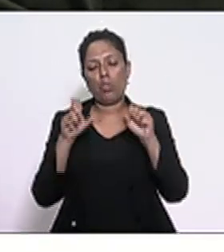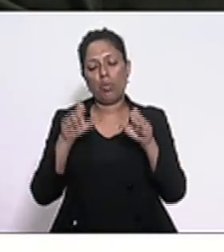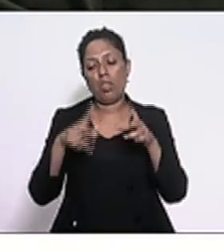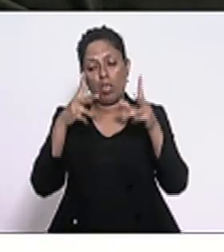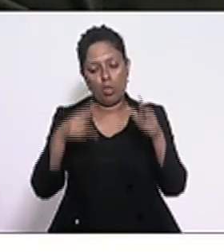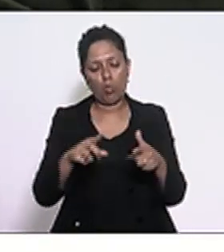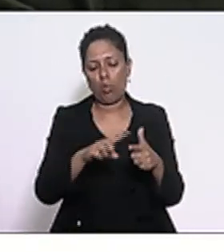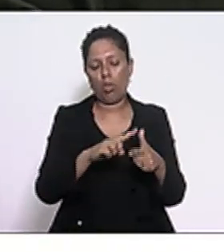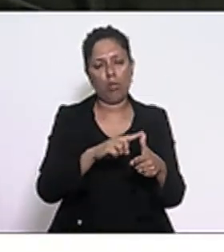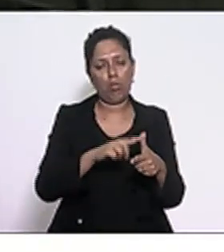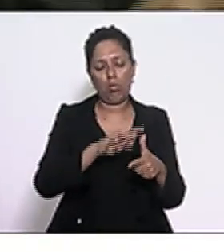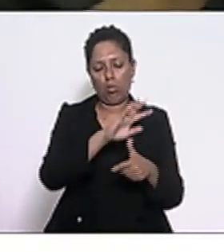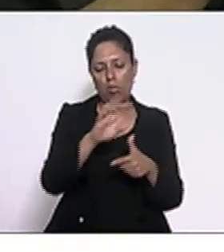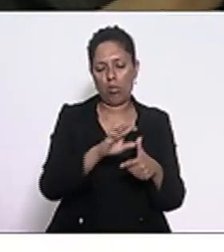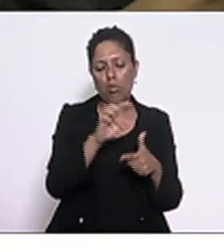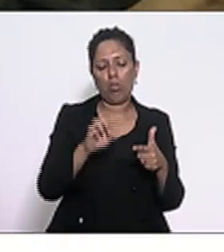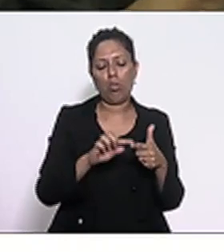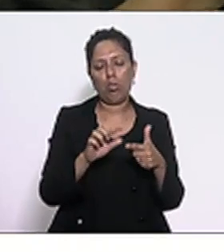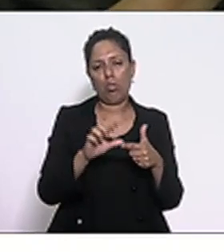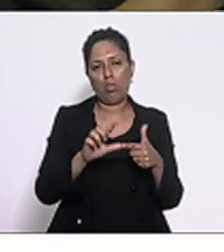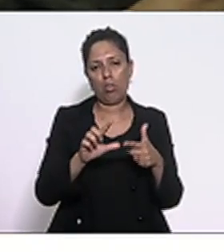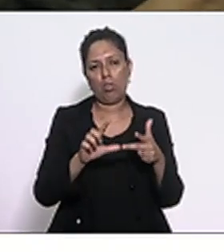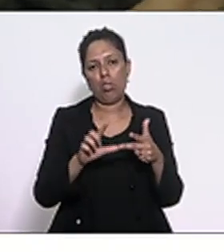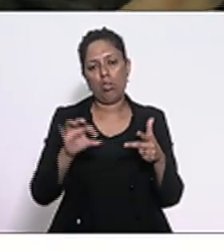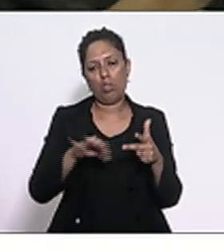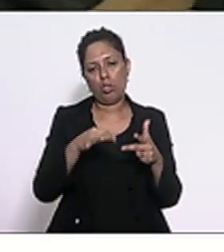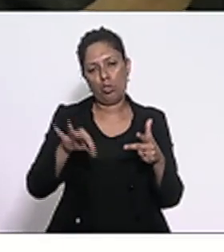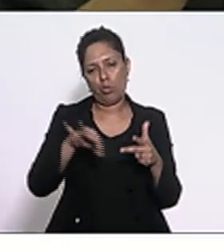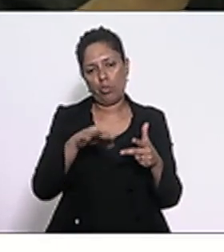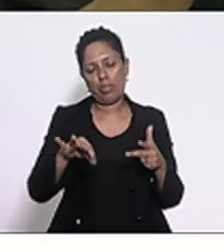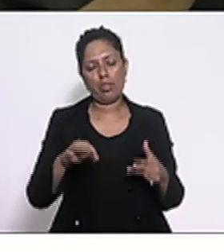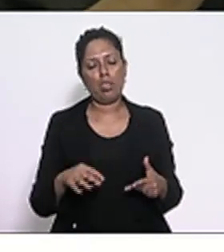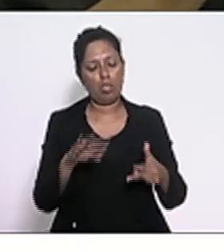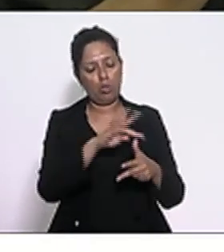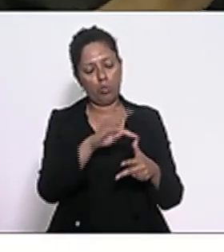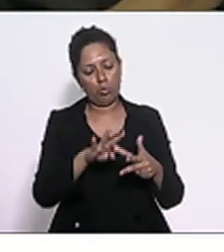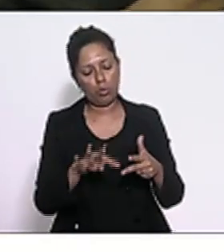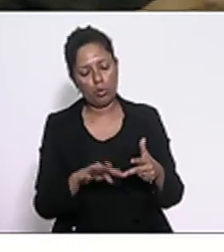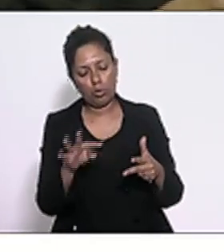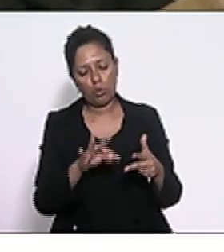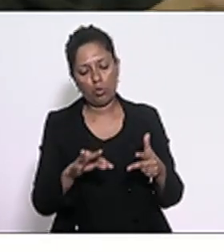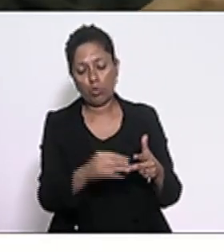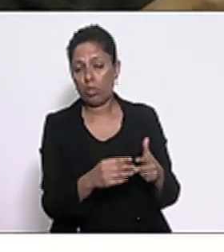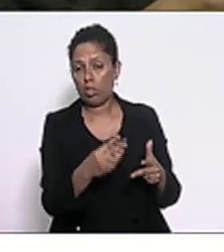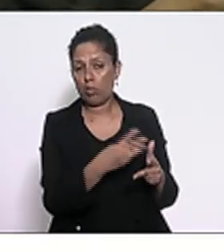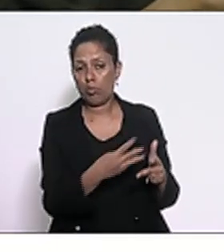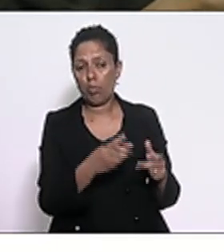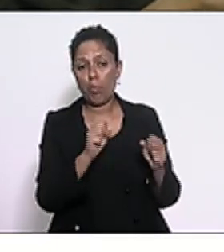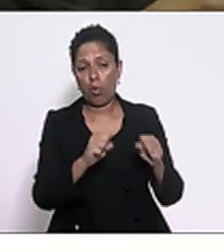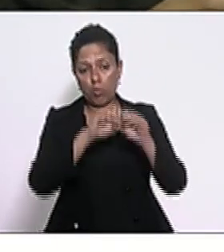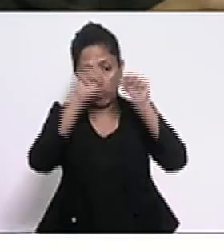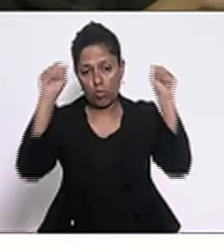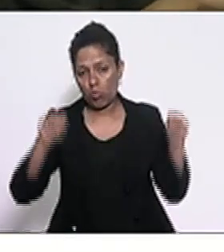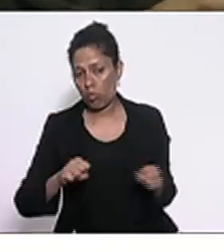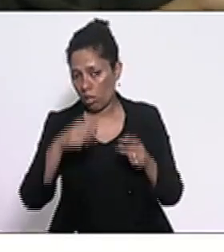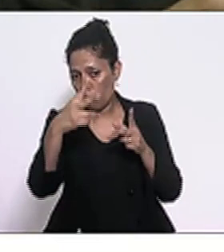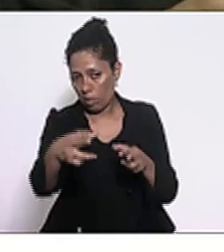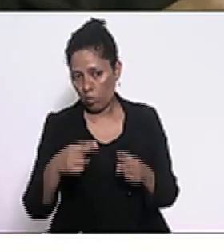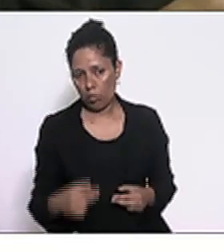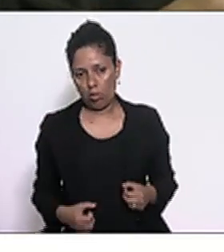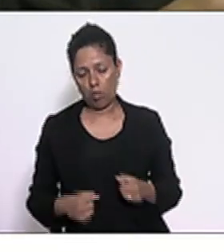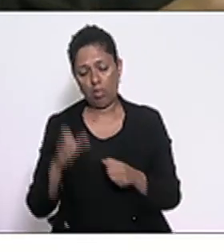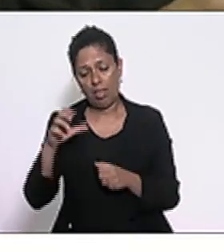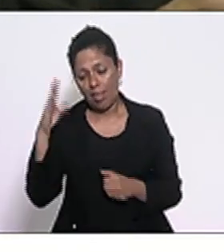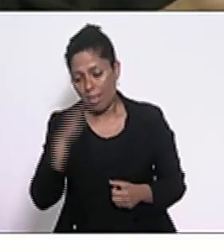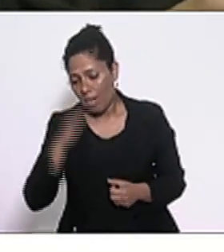com algumas variações um pouco diferentes no Judiciário. Então, a utilização disso é simples, rápida e não